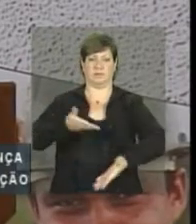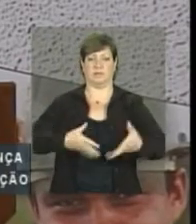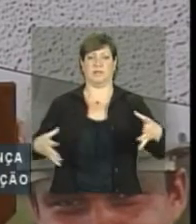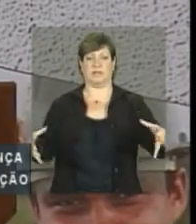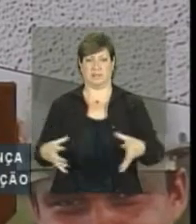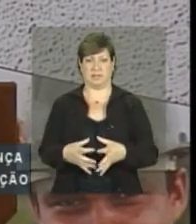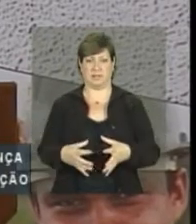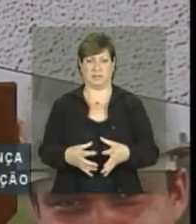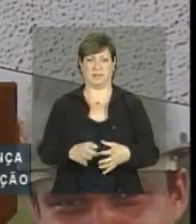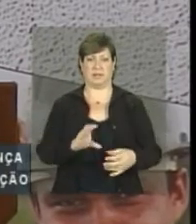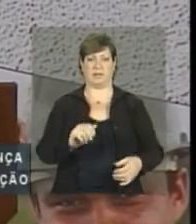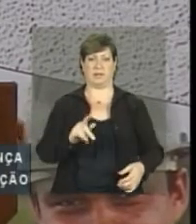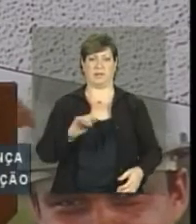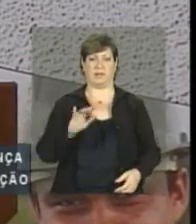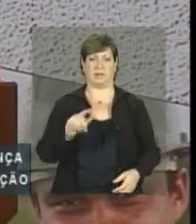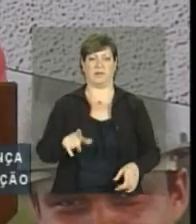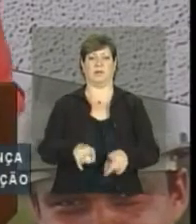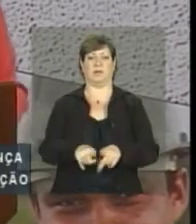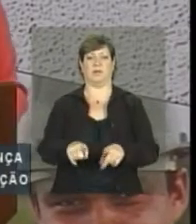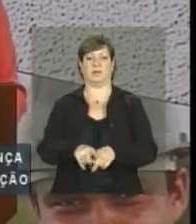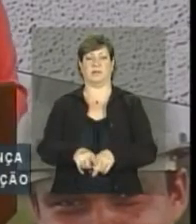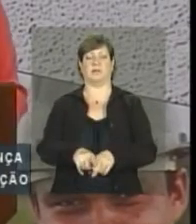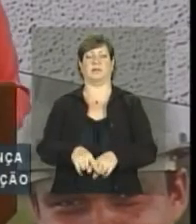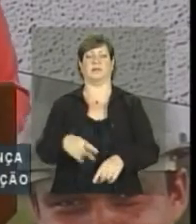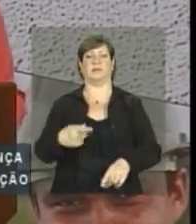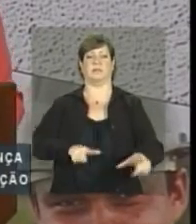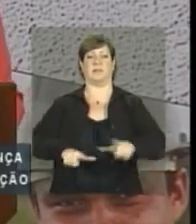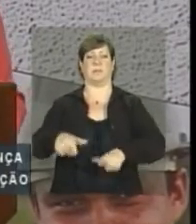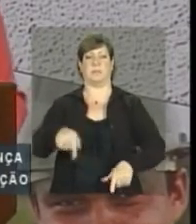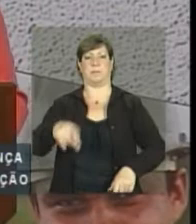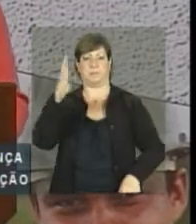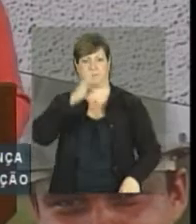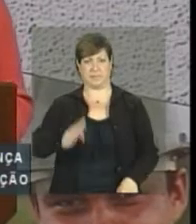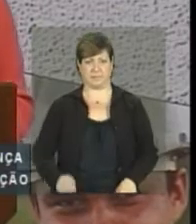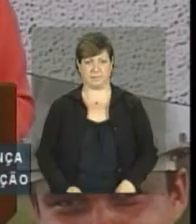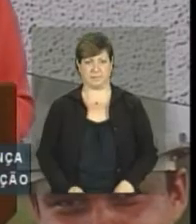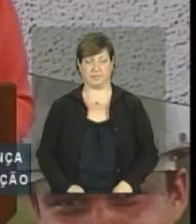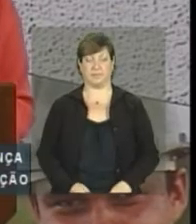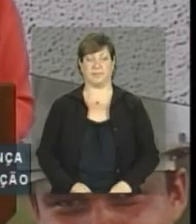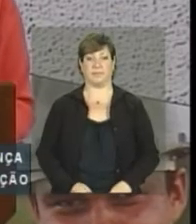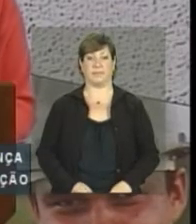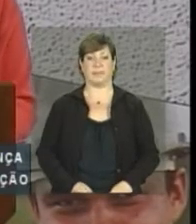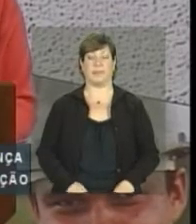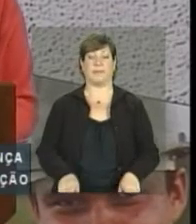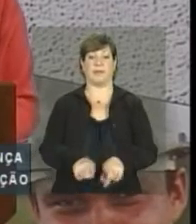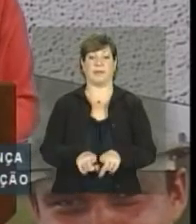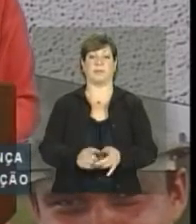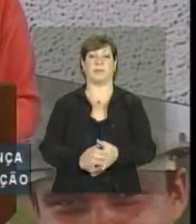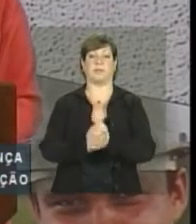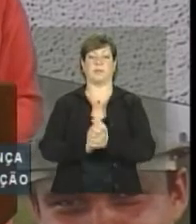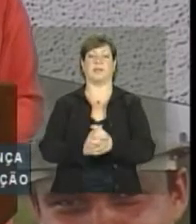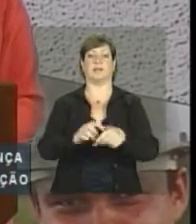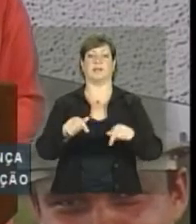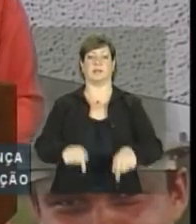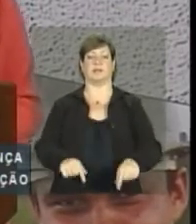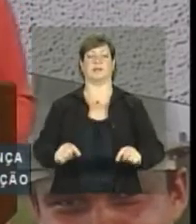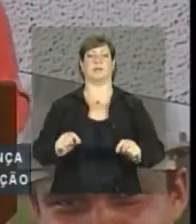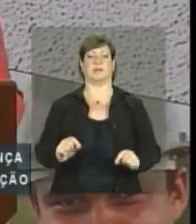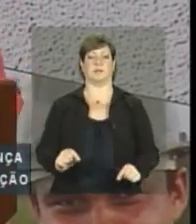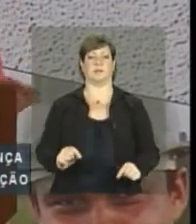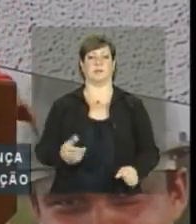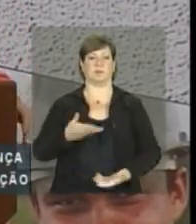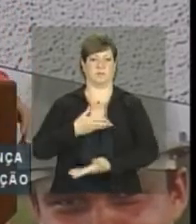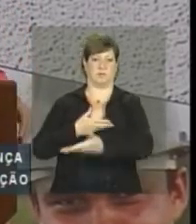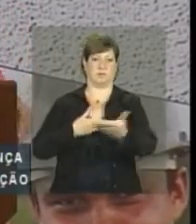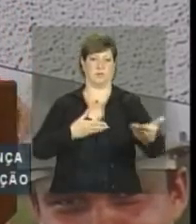entre capital e trabalho no Brasil. Cumprimentar aqui os companheiros presidentes das